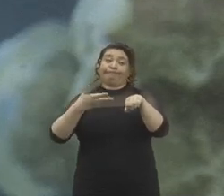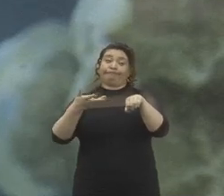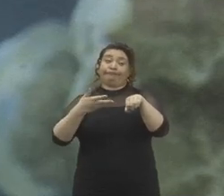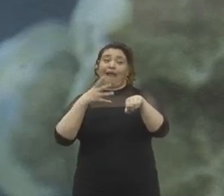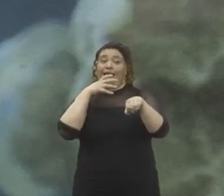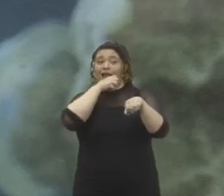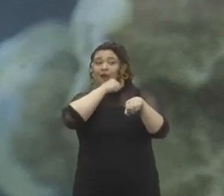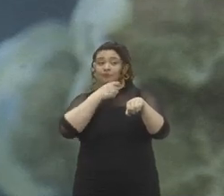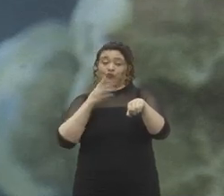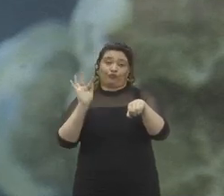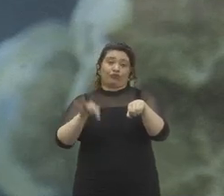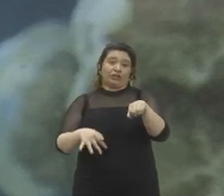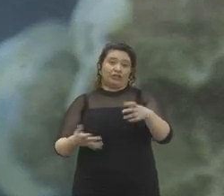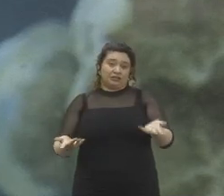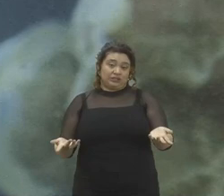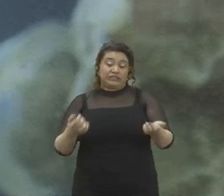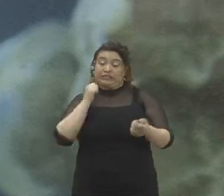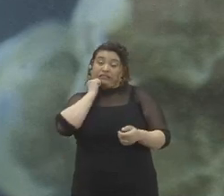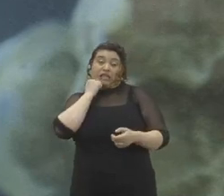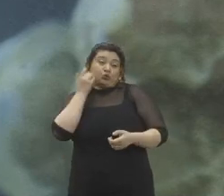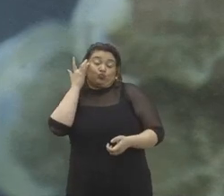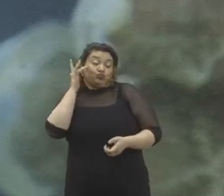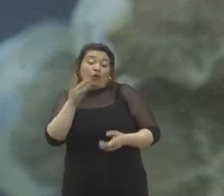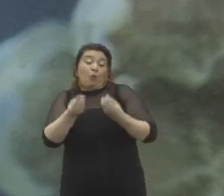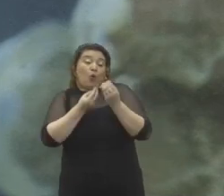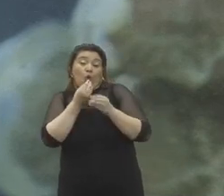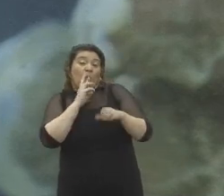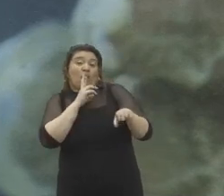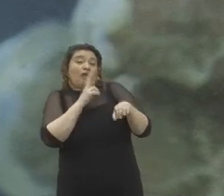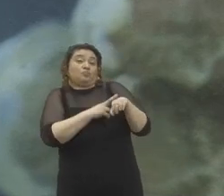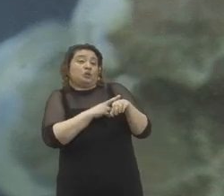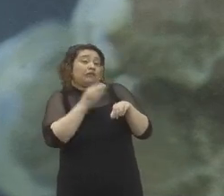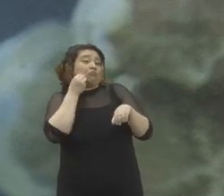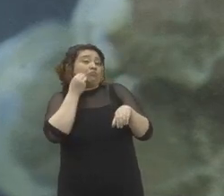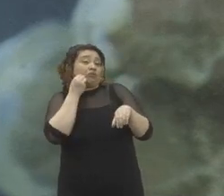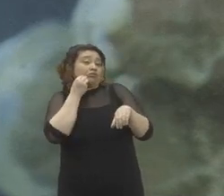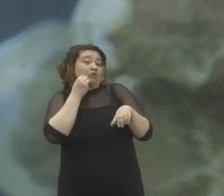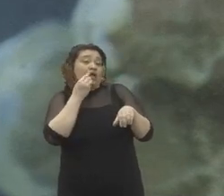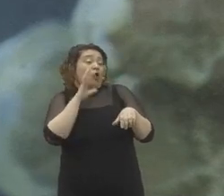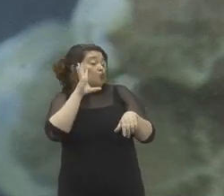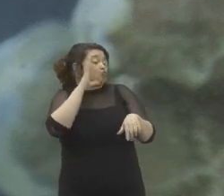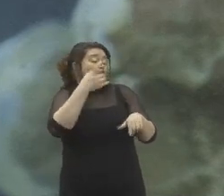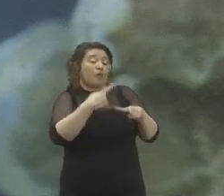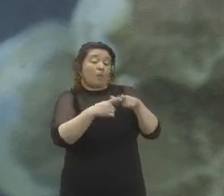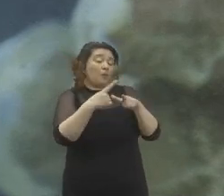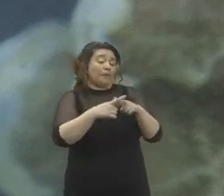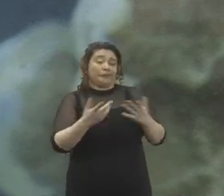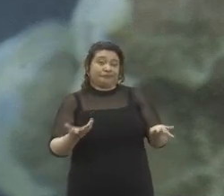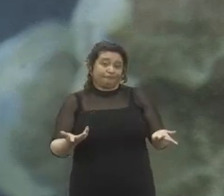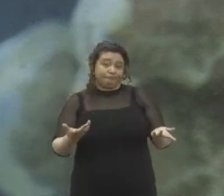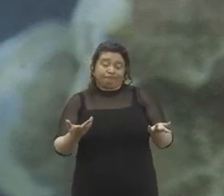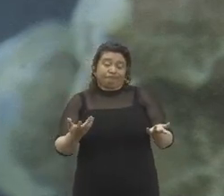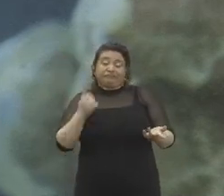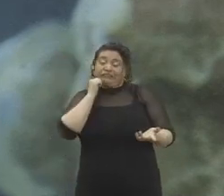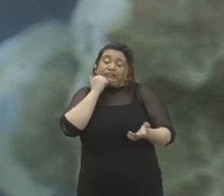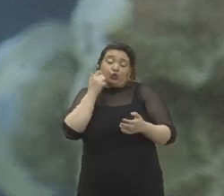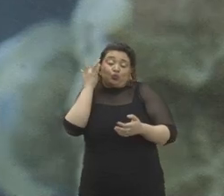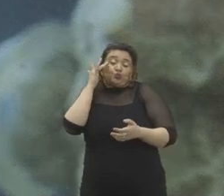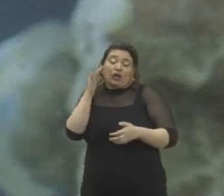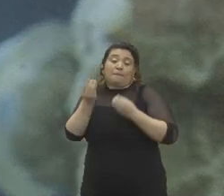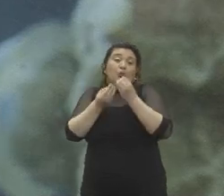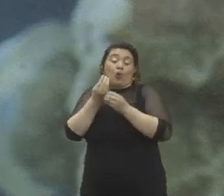e não Aim c não conhece respostas para esse tipo de problema a ciência não sabe como